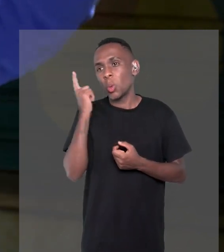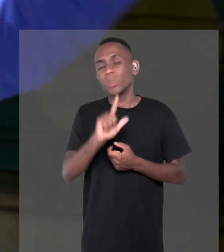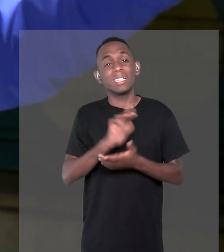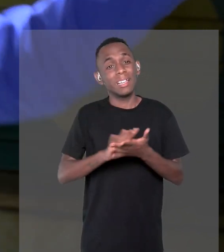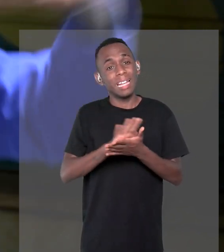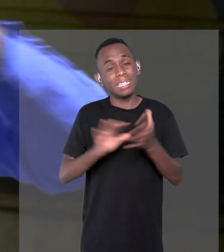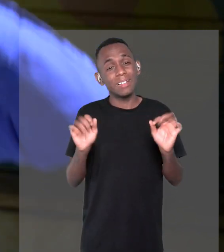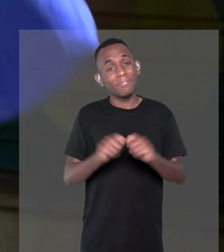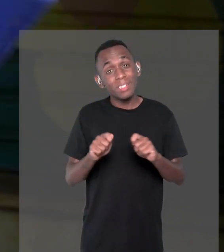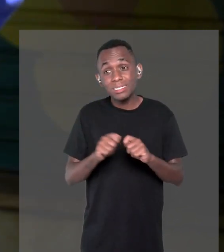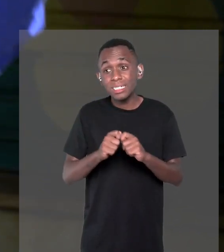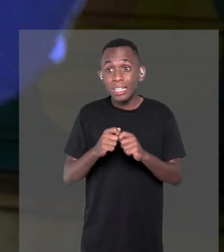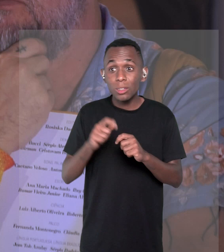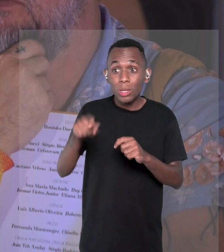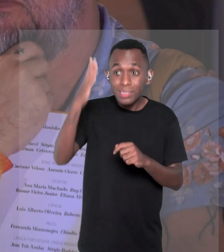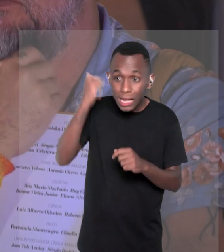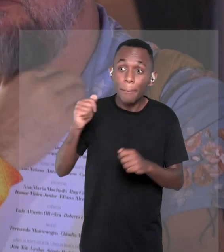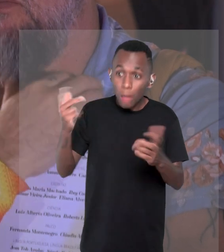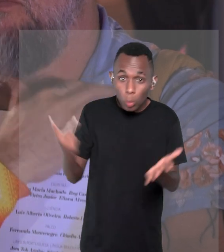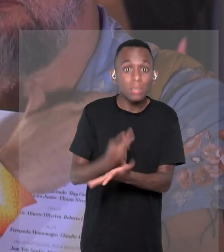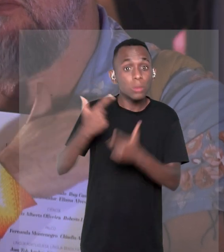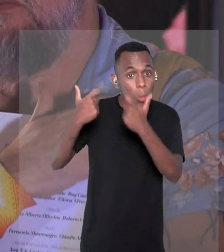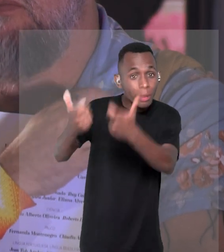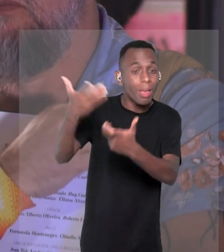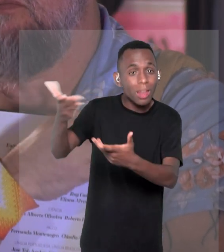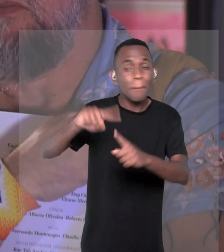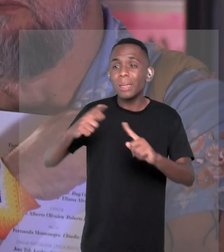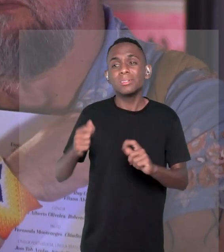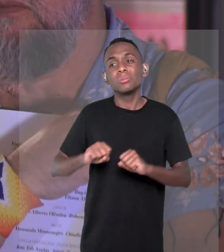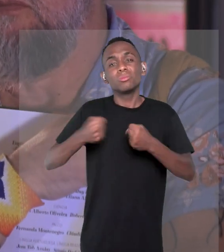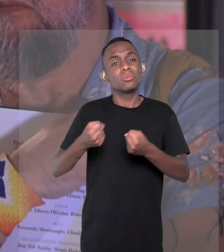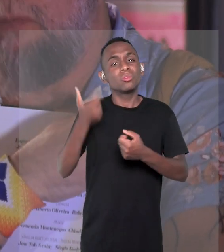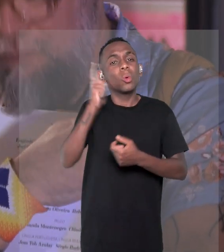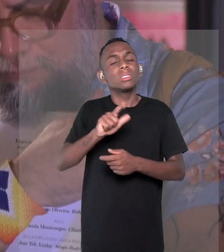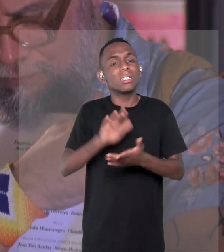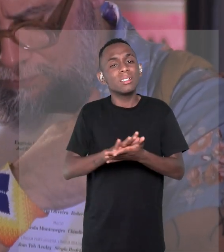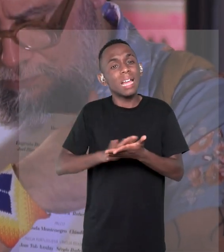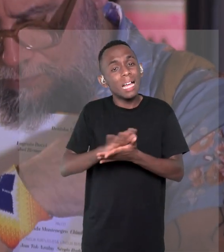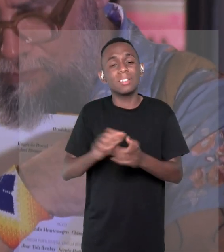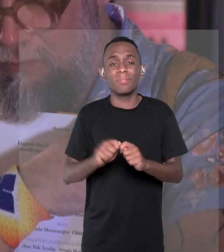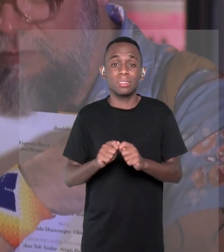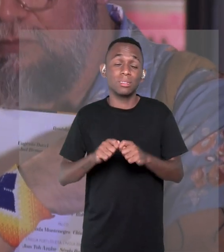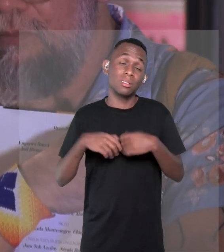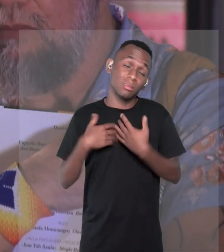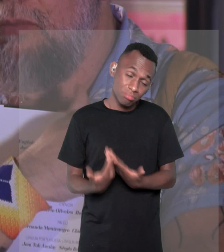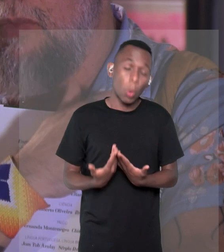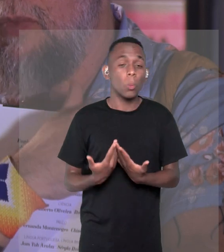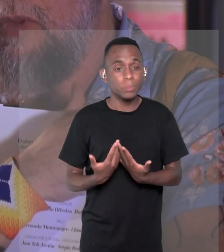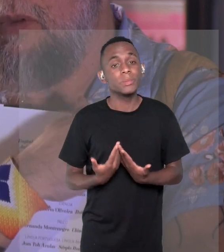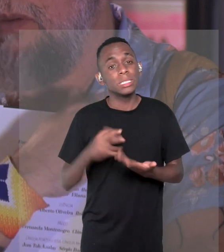que a gente vê, mas que estão tão distantes. Você vê uma guerra na Ucrânia, o que você pode fazer? Você fica perplexo, mas você não